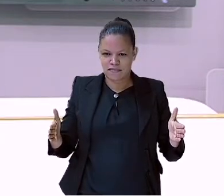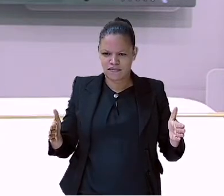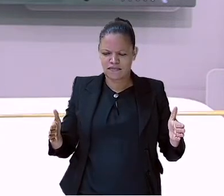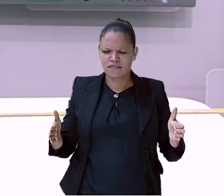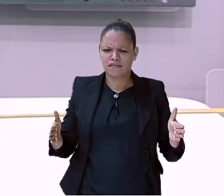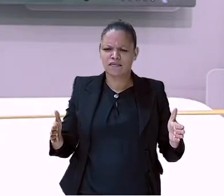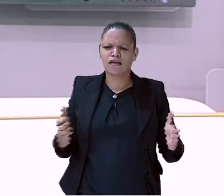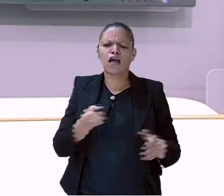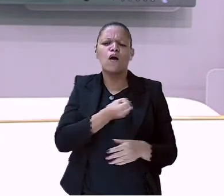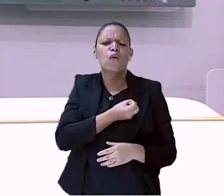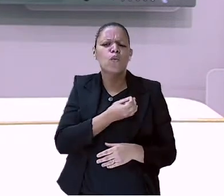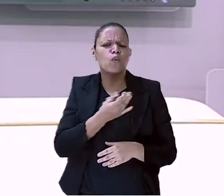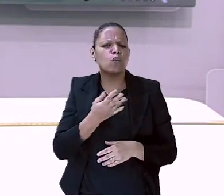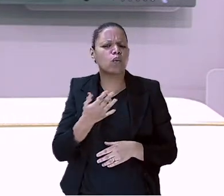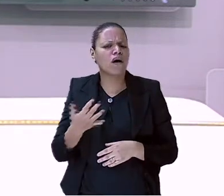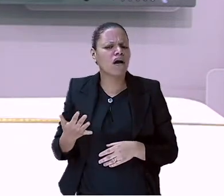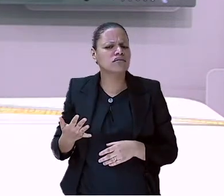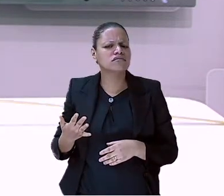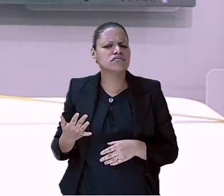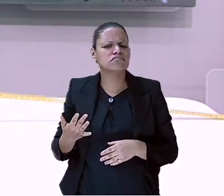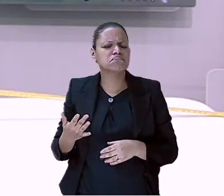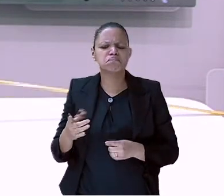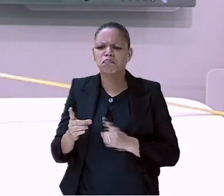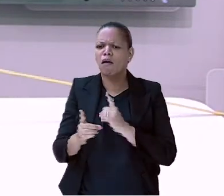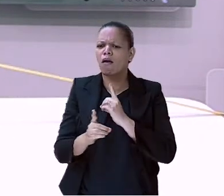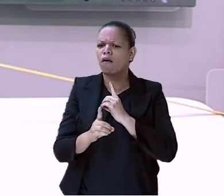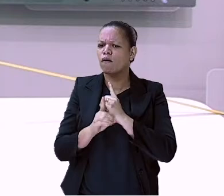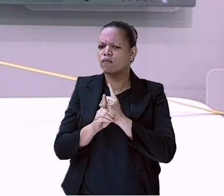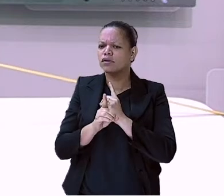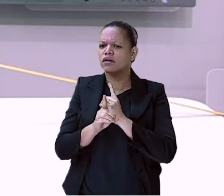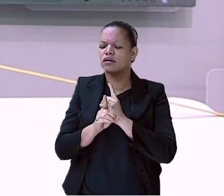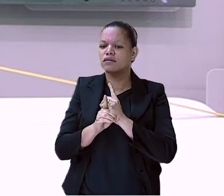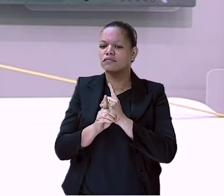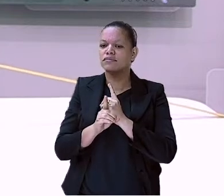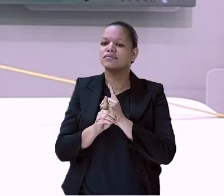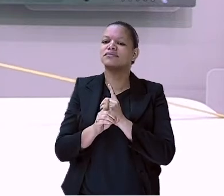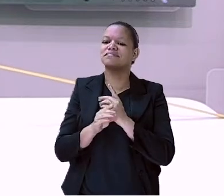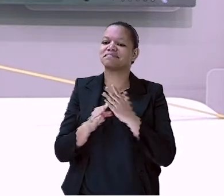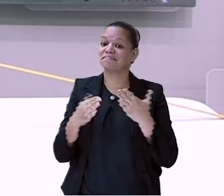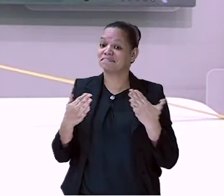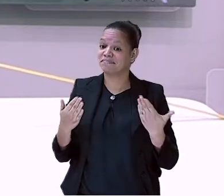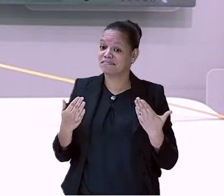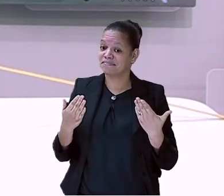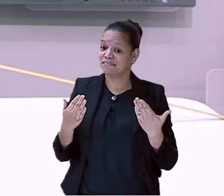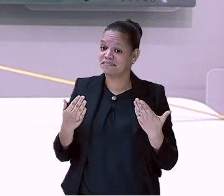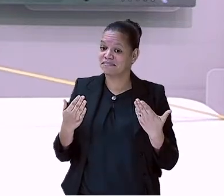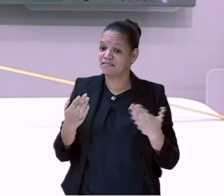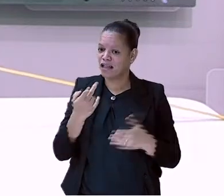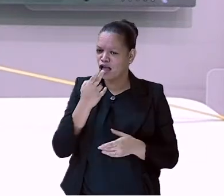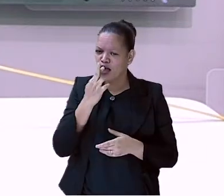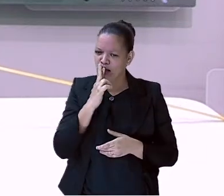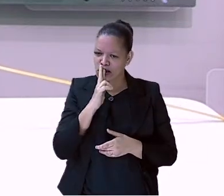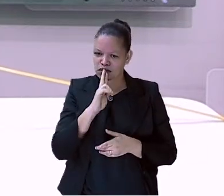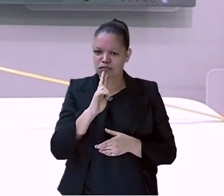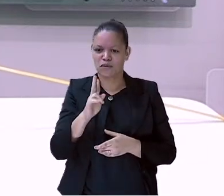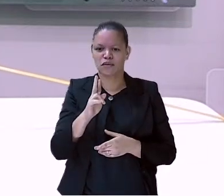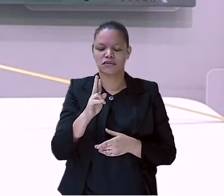Ah, olha para você ver. Deu aqui 1,80. Então, é